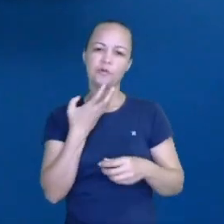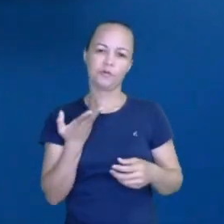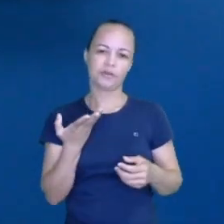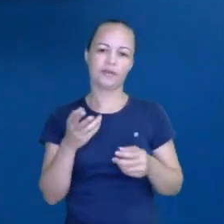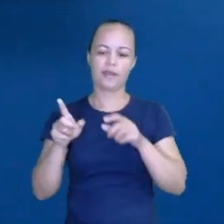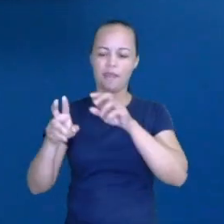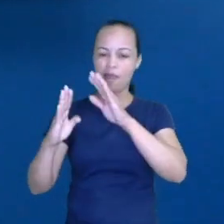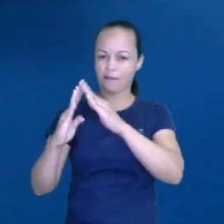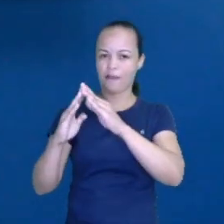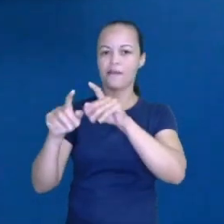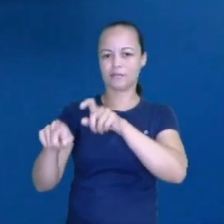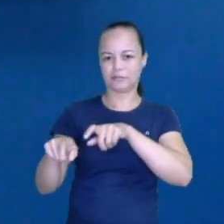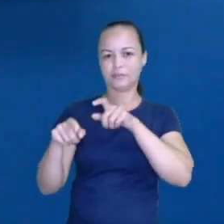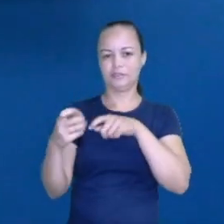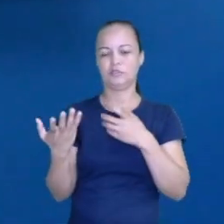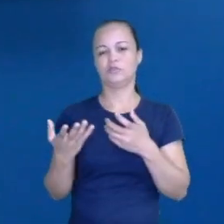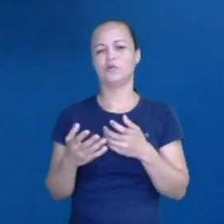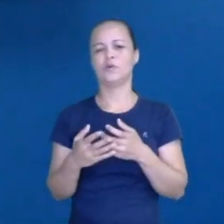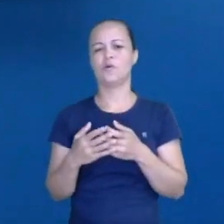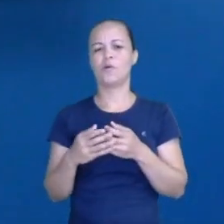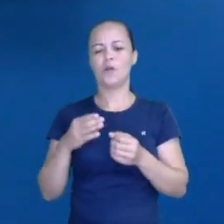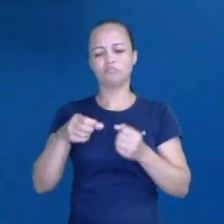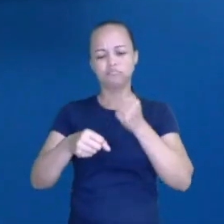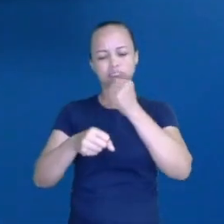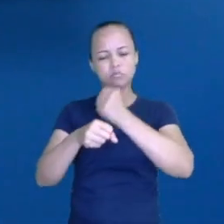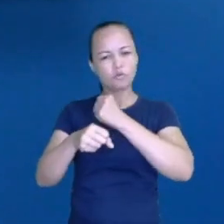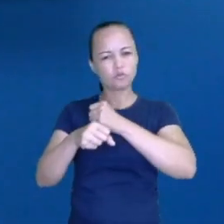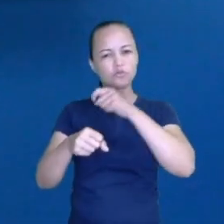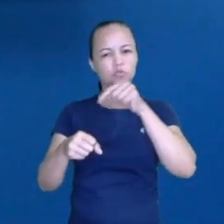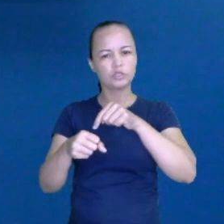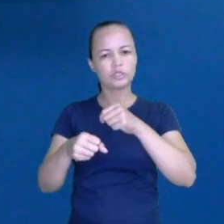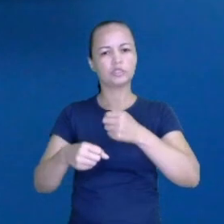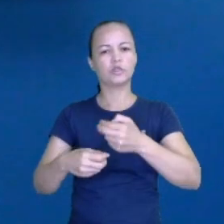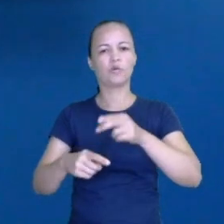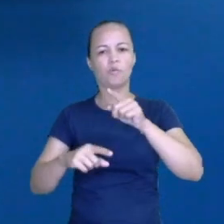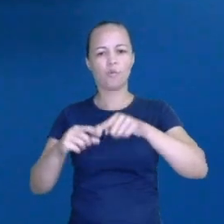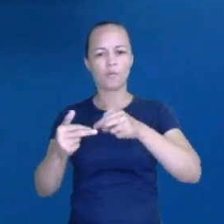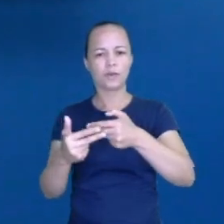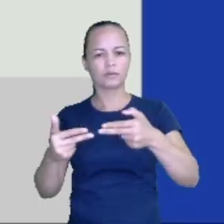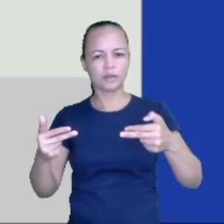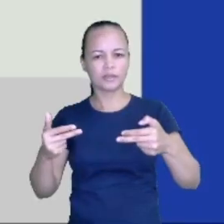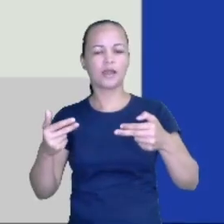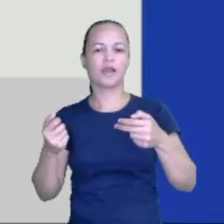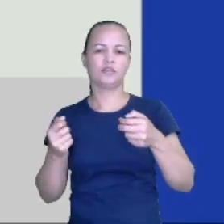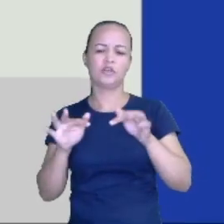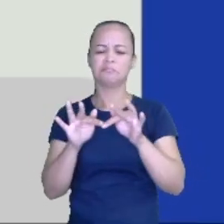sítio. Construída com materiais simples, porém fortes.